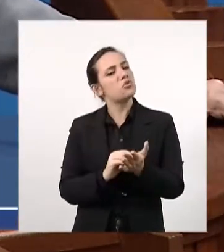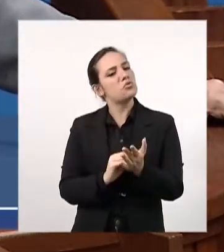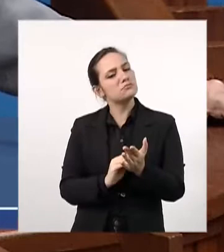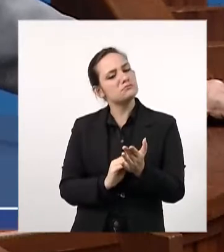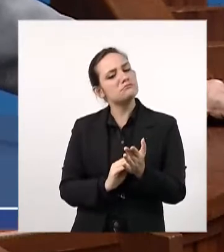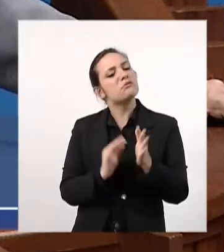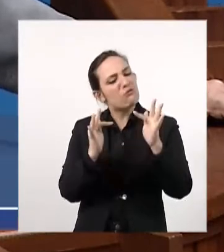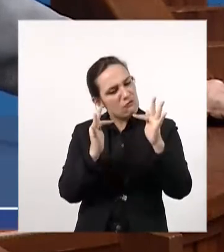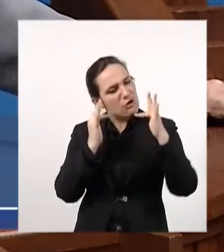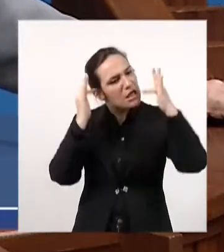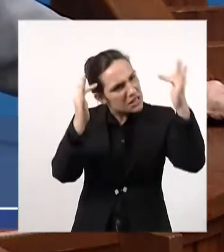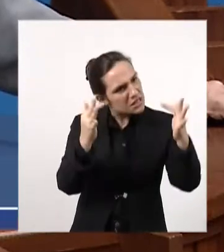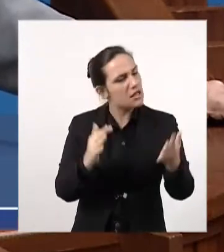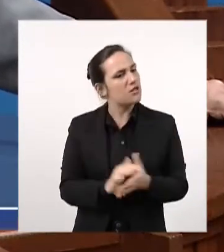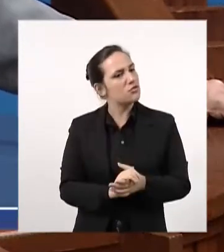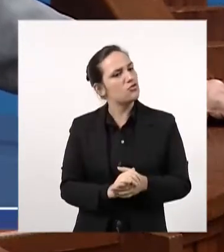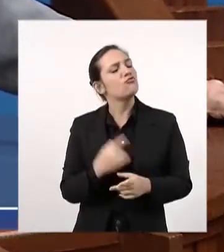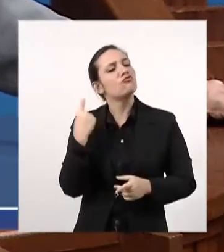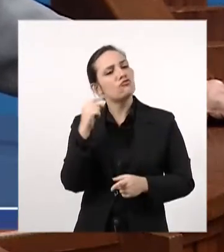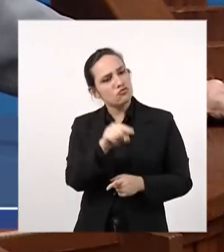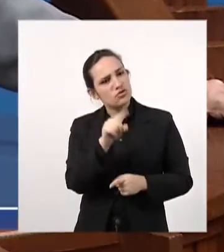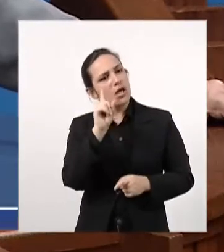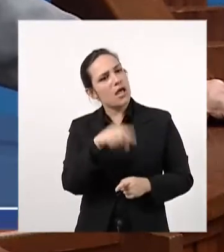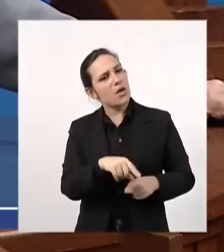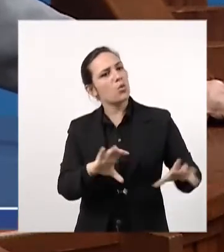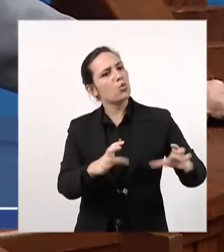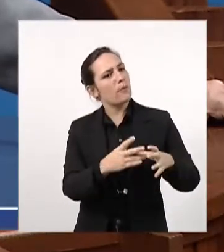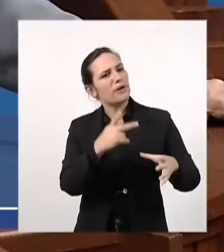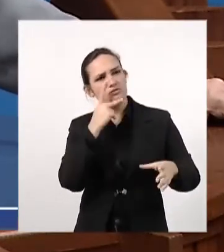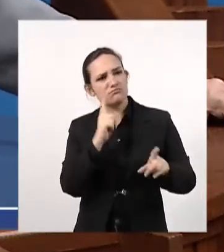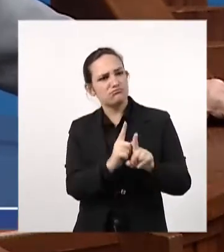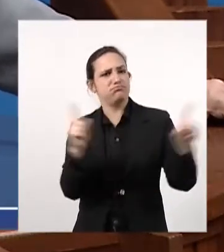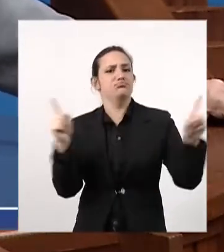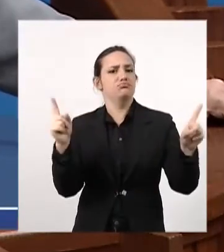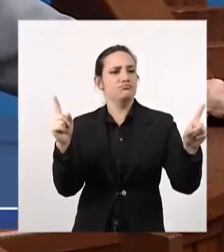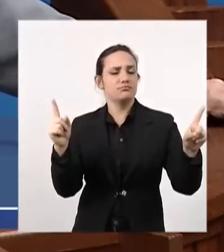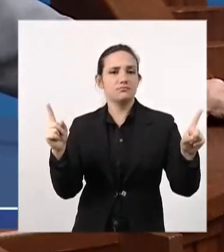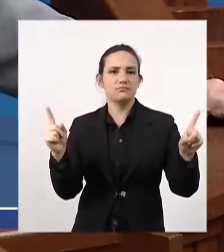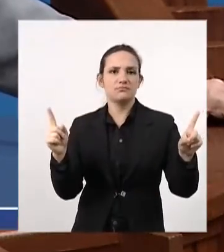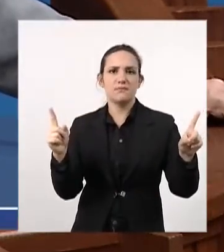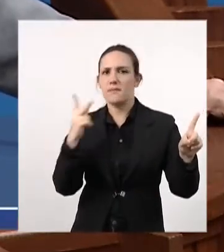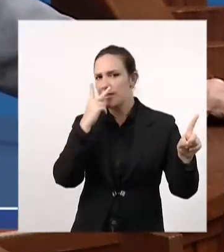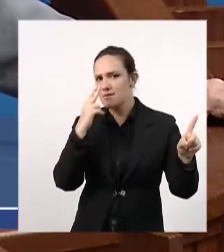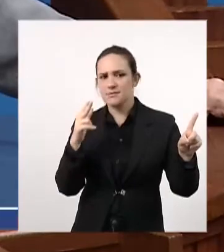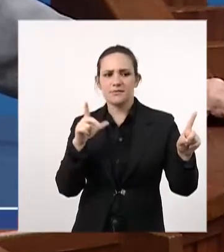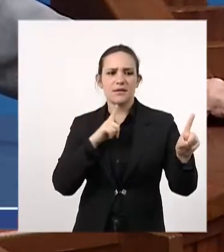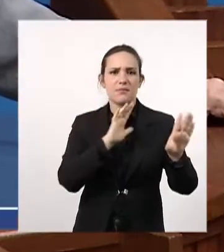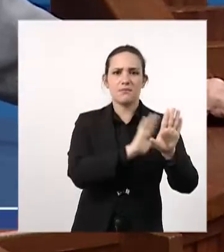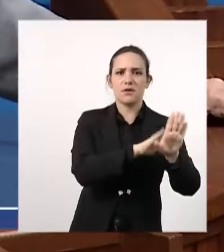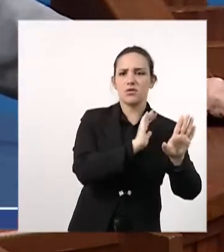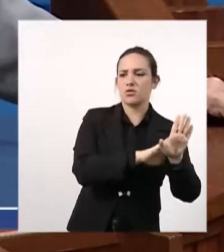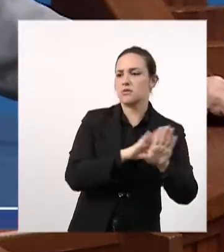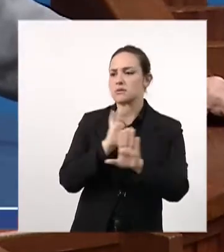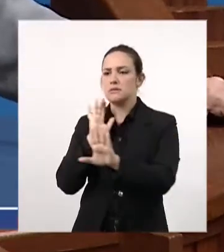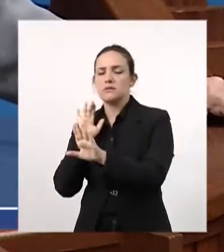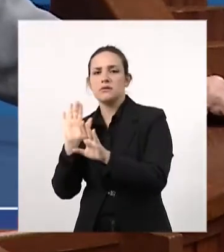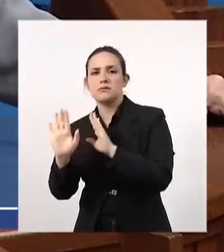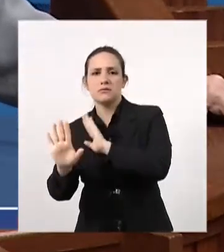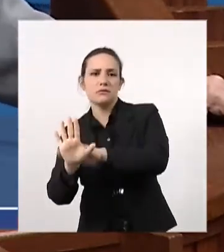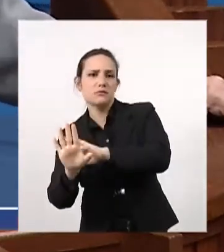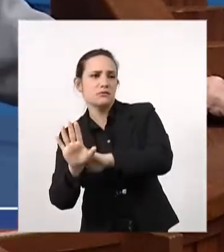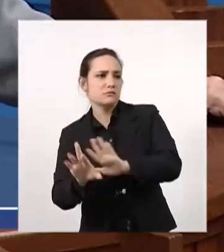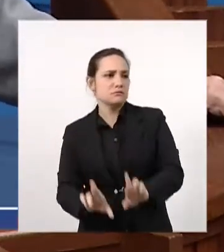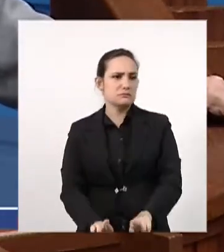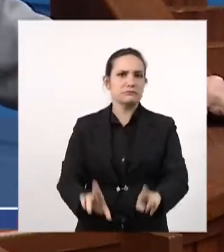partido, evidentemente, a oposição, ela tem o viés ideológico, tem a questão